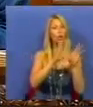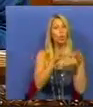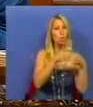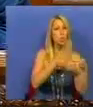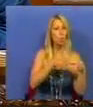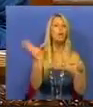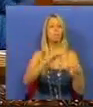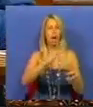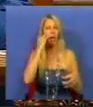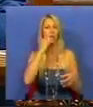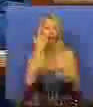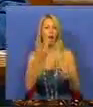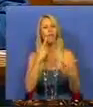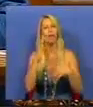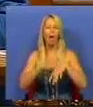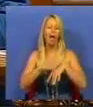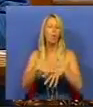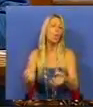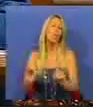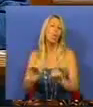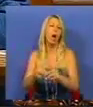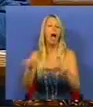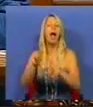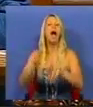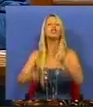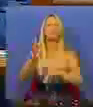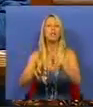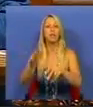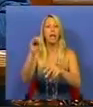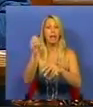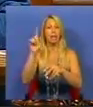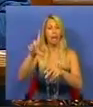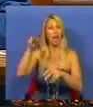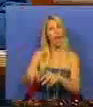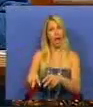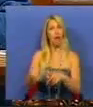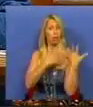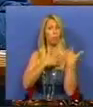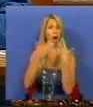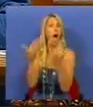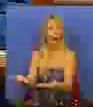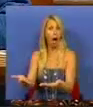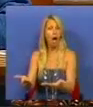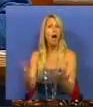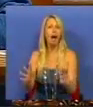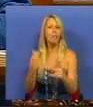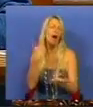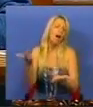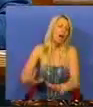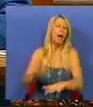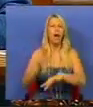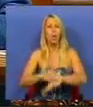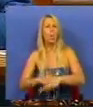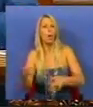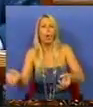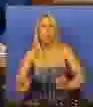ainda, descomprometendo os acionistas da SLN de qualquer responsabilidade, apesar de terem sido eles os principais responsáveis da crise e